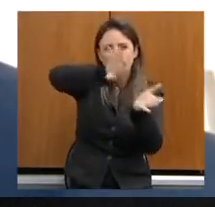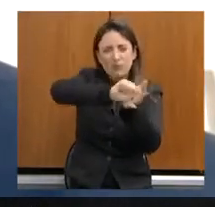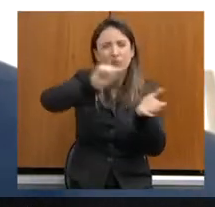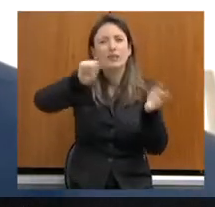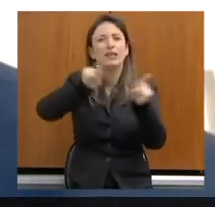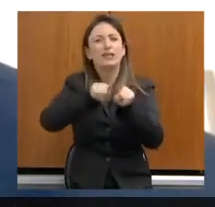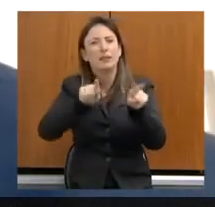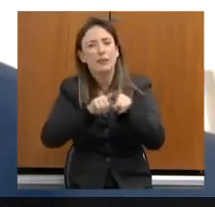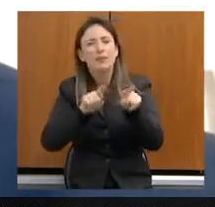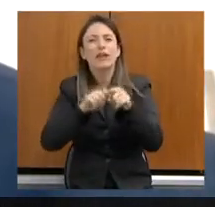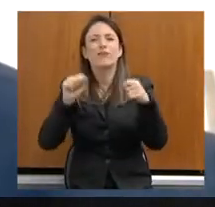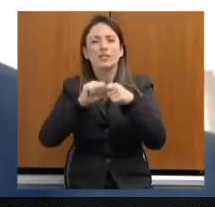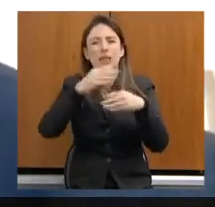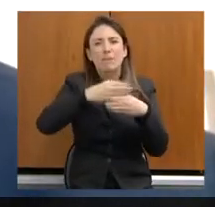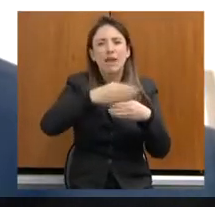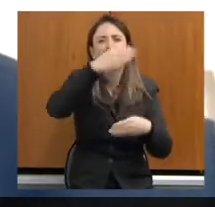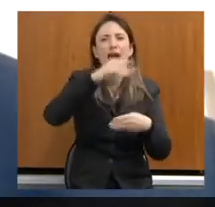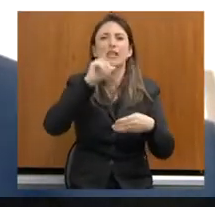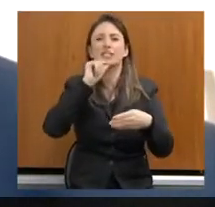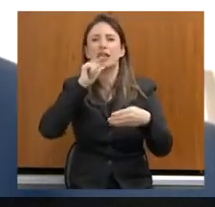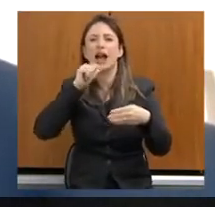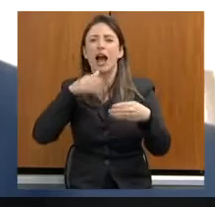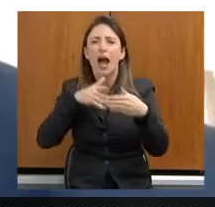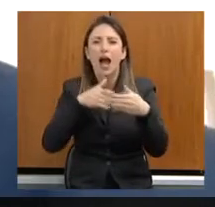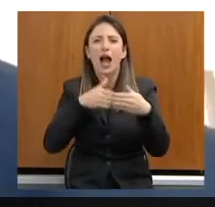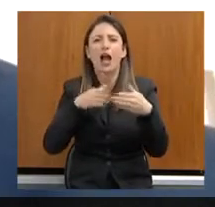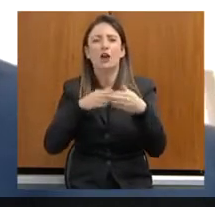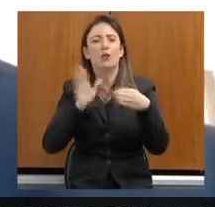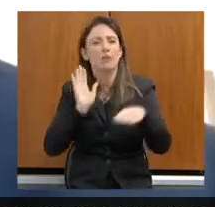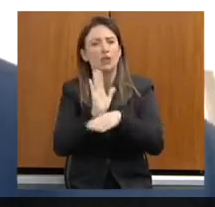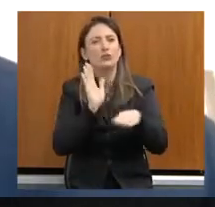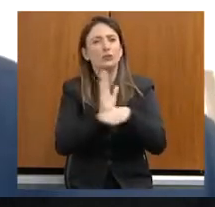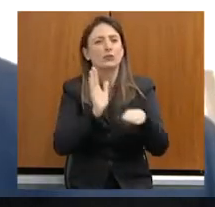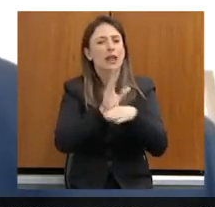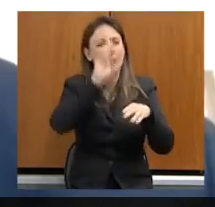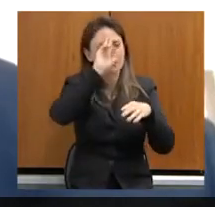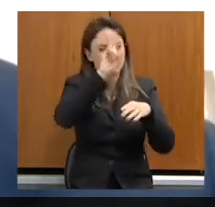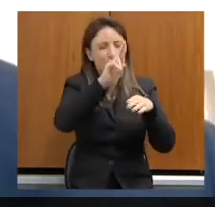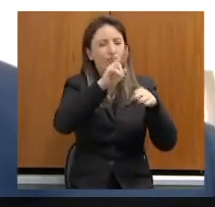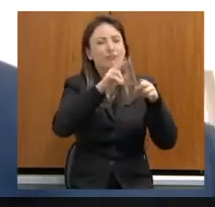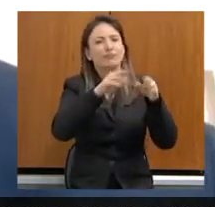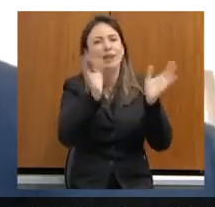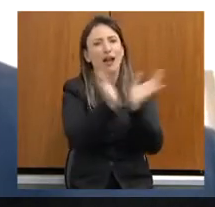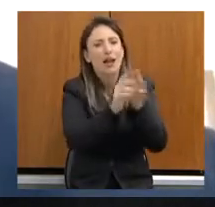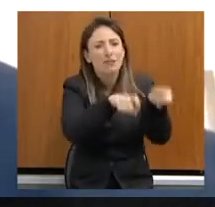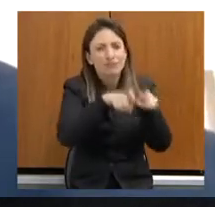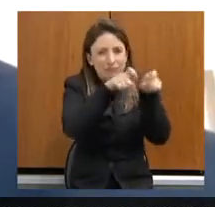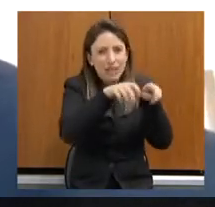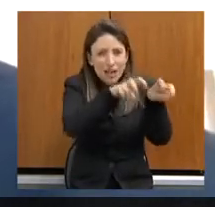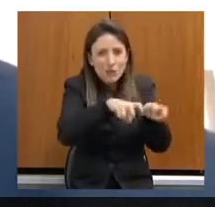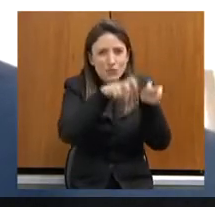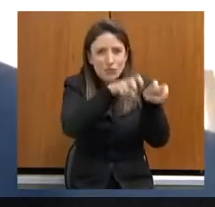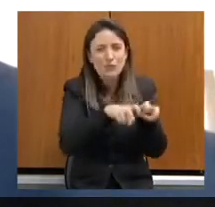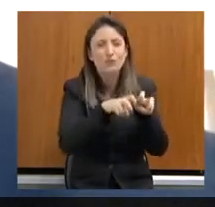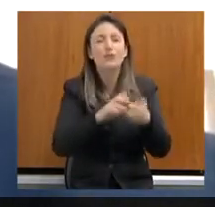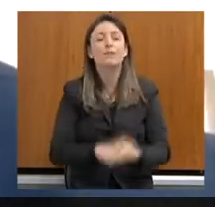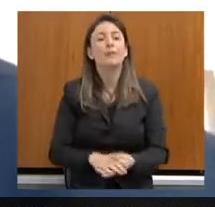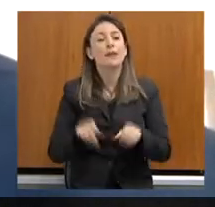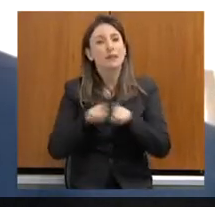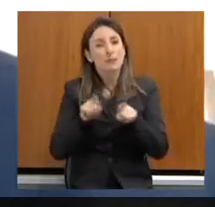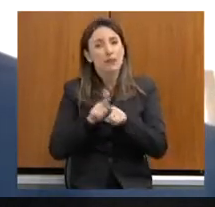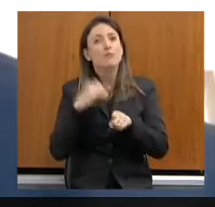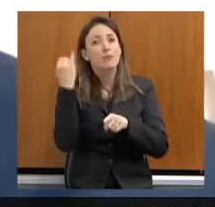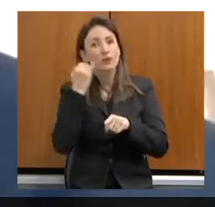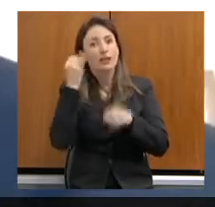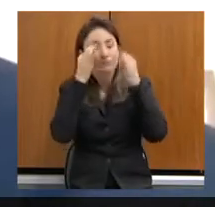da de águas vai para o pênis agricultores também é que o nosso o nosso atento sobre a importância da